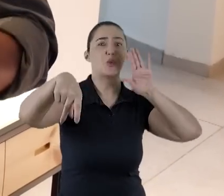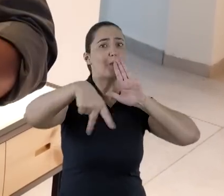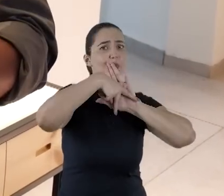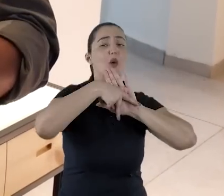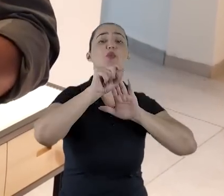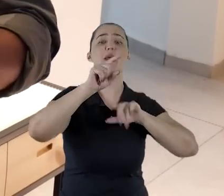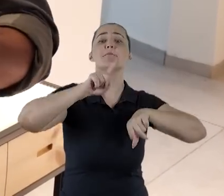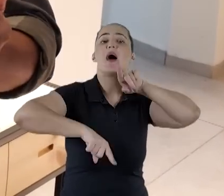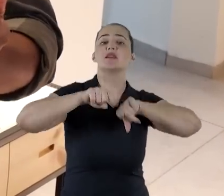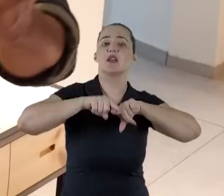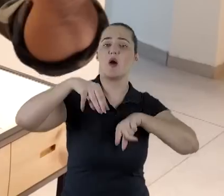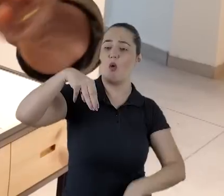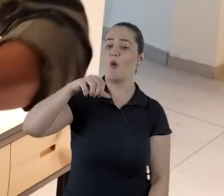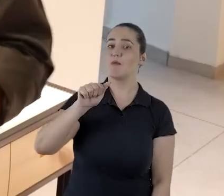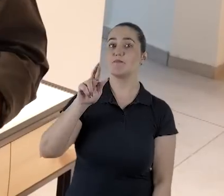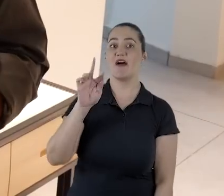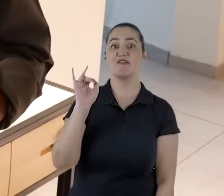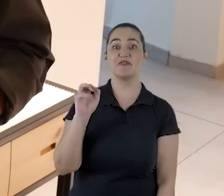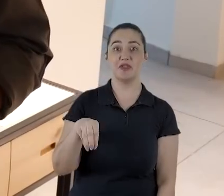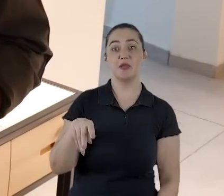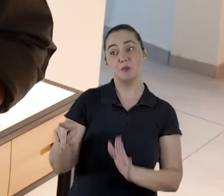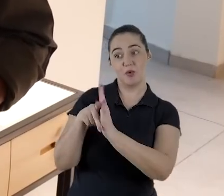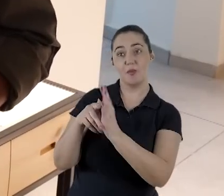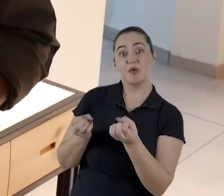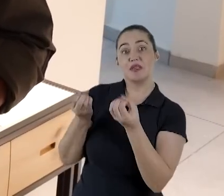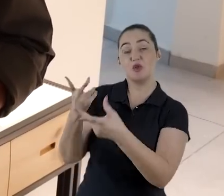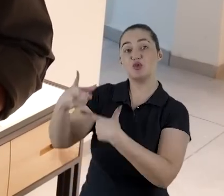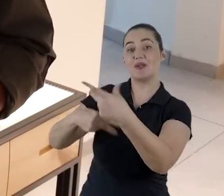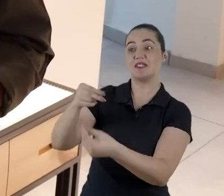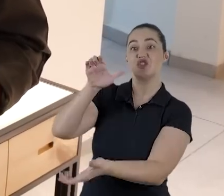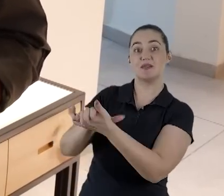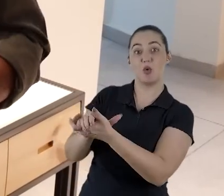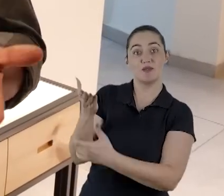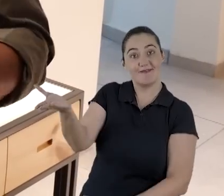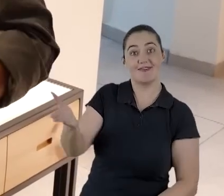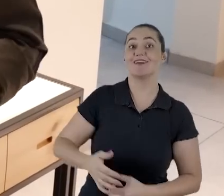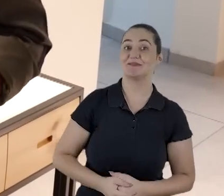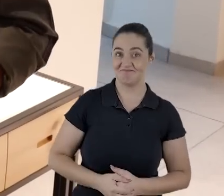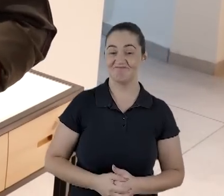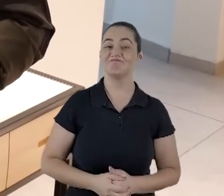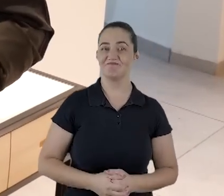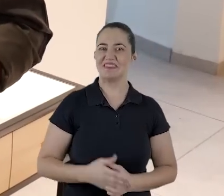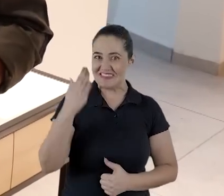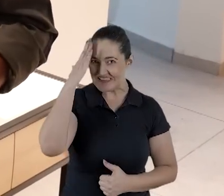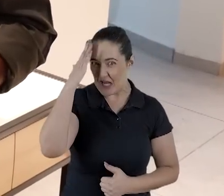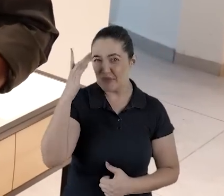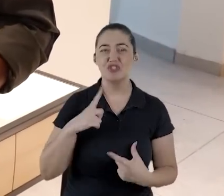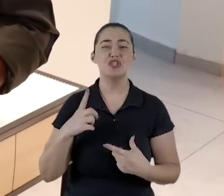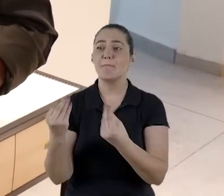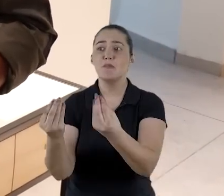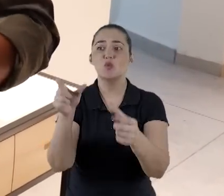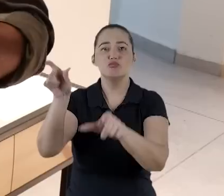de marfim, evidentemente para sua esposa Jezabel. Você vê que ele tinha onde buscar a matéria-prima e